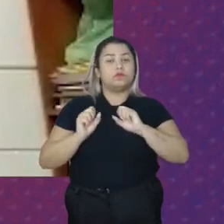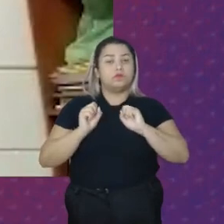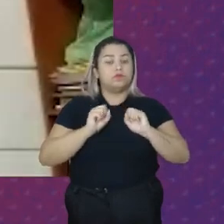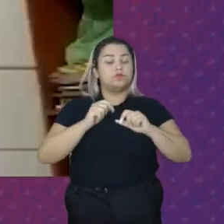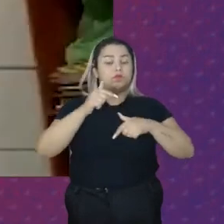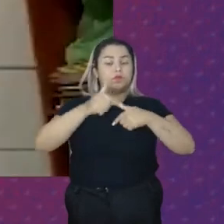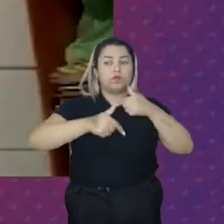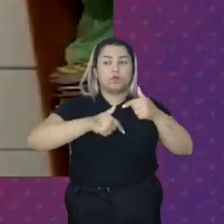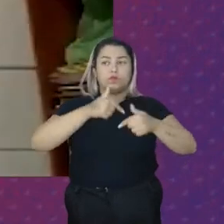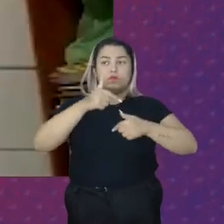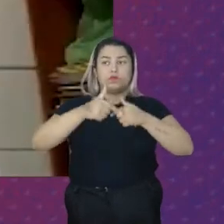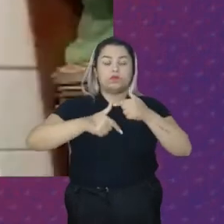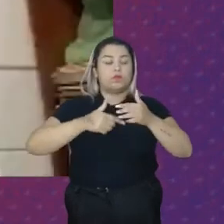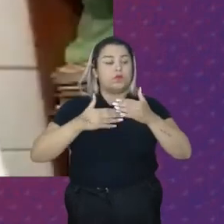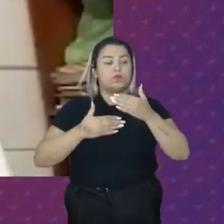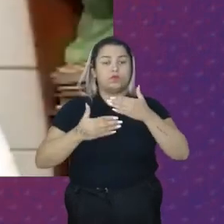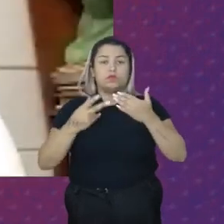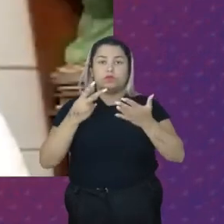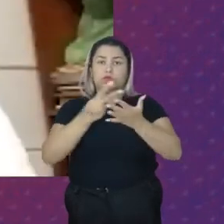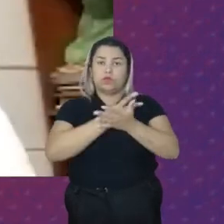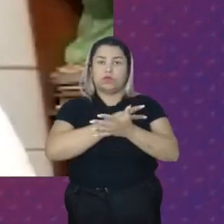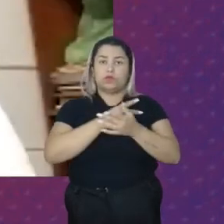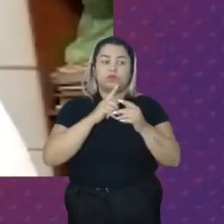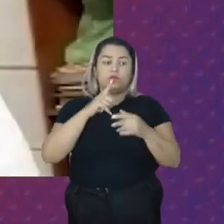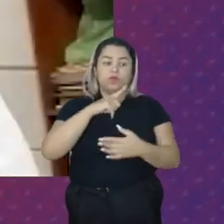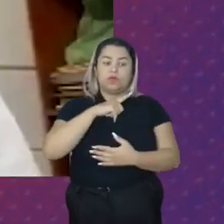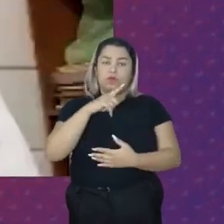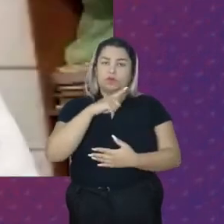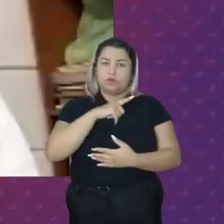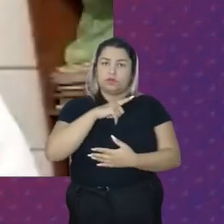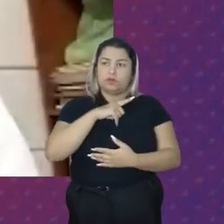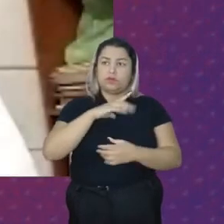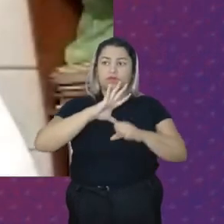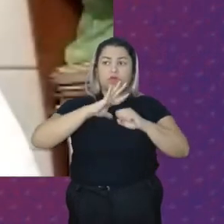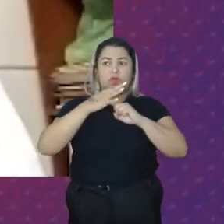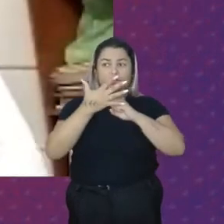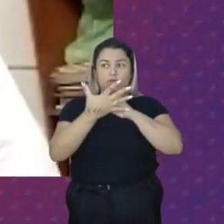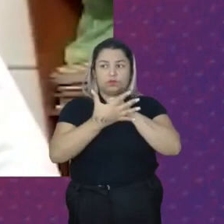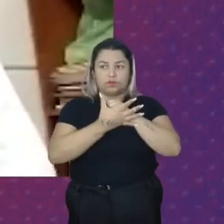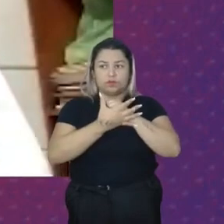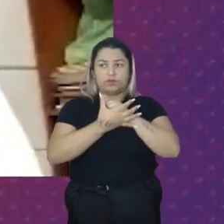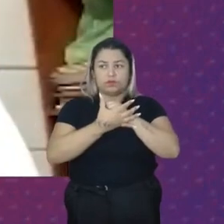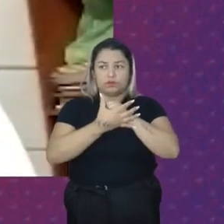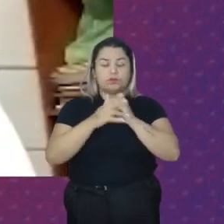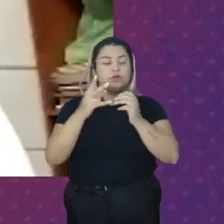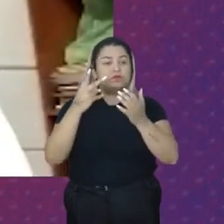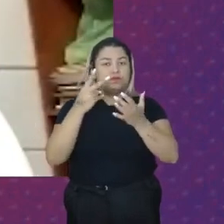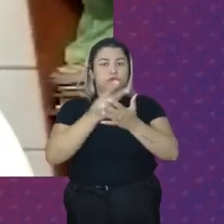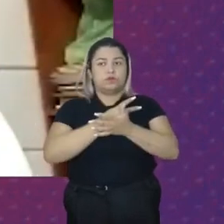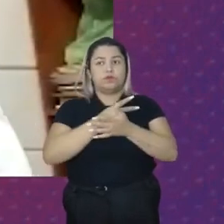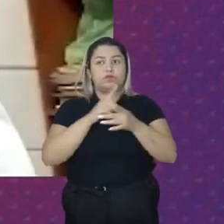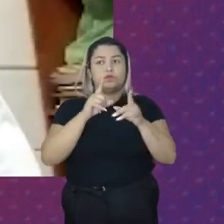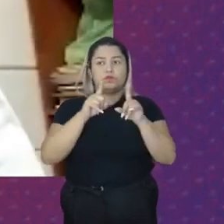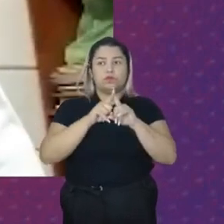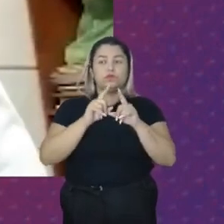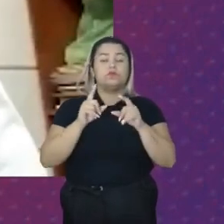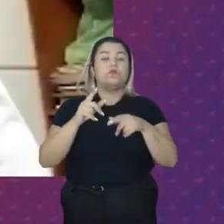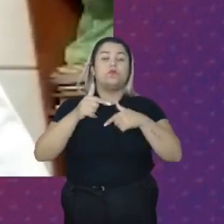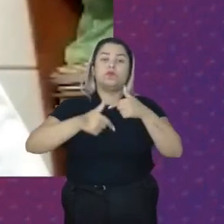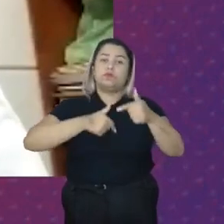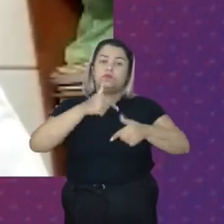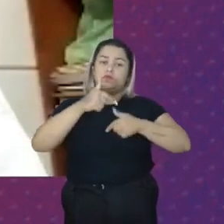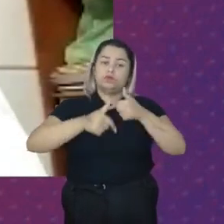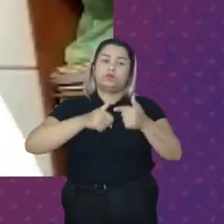Porque Diante de tudo isso Ainda teve A pandemia Que cercou A primeira vida Foi de uma Trabalhadora